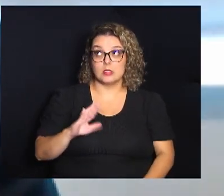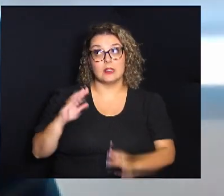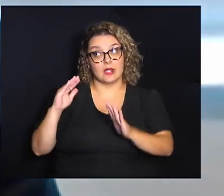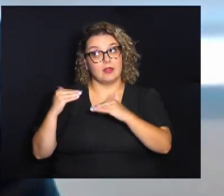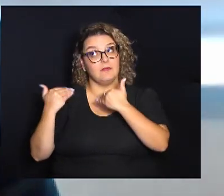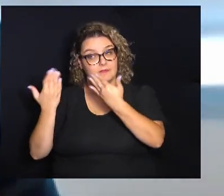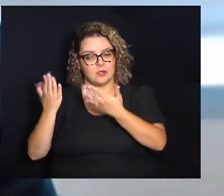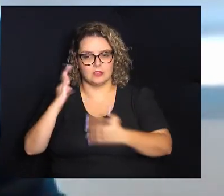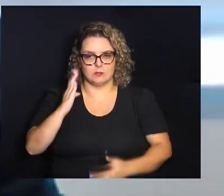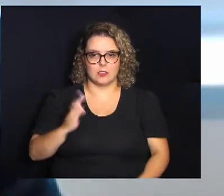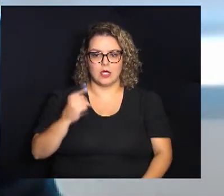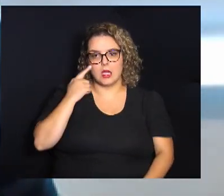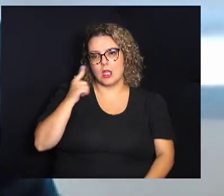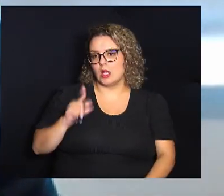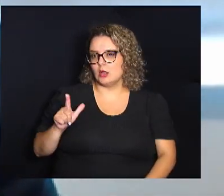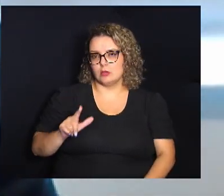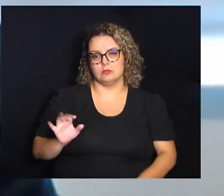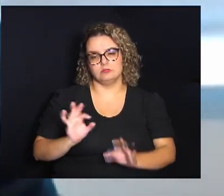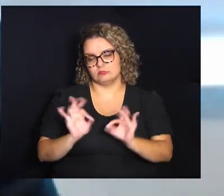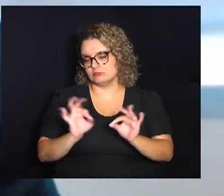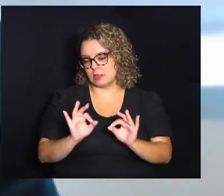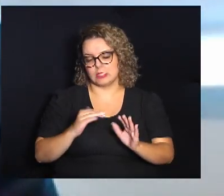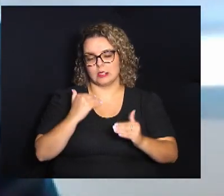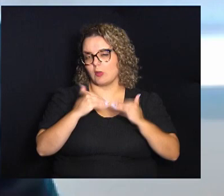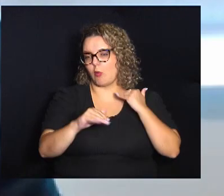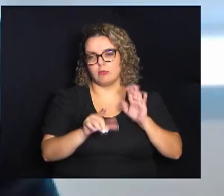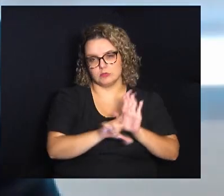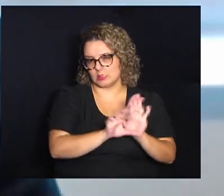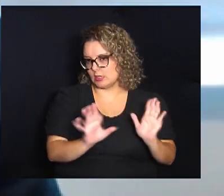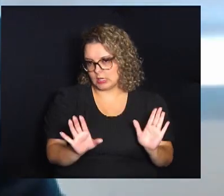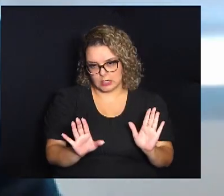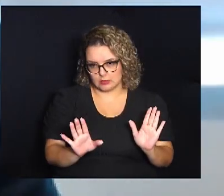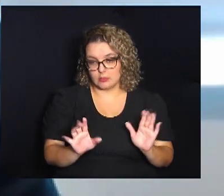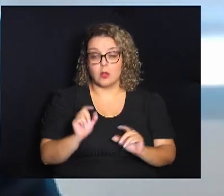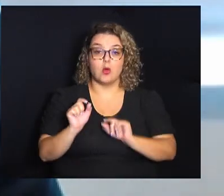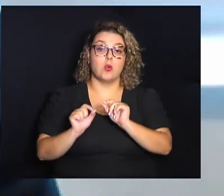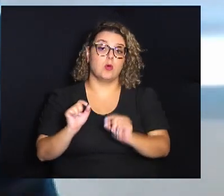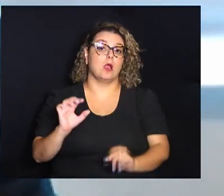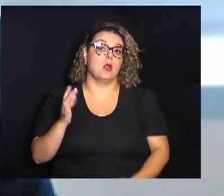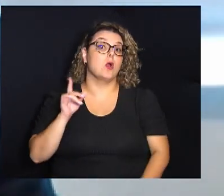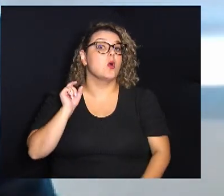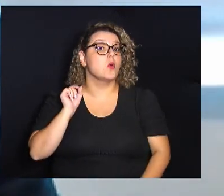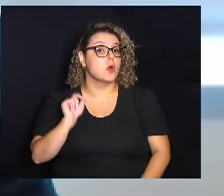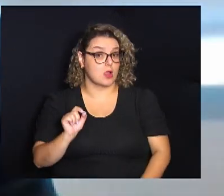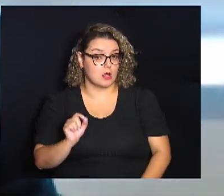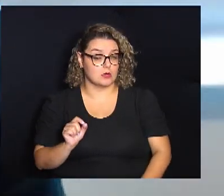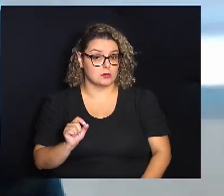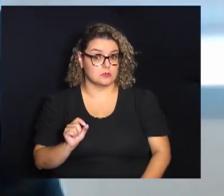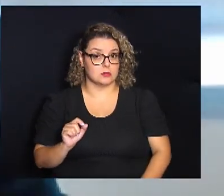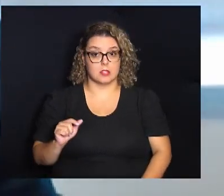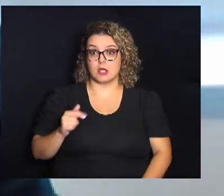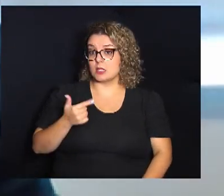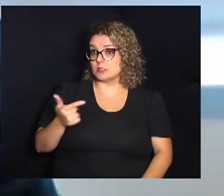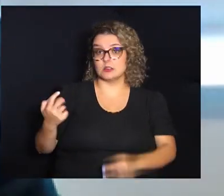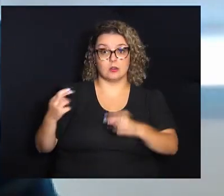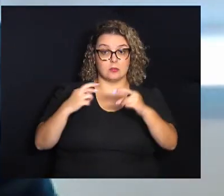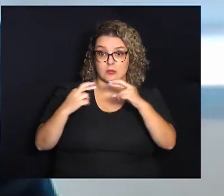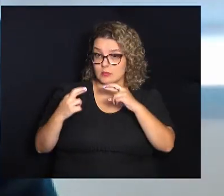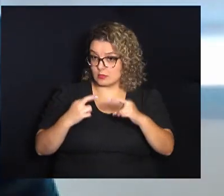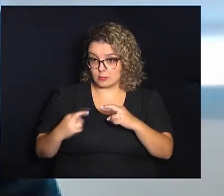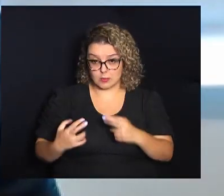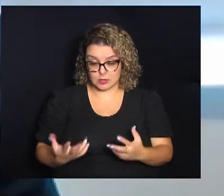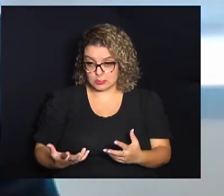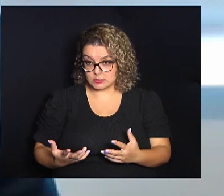é óbvio que ele não está praticando nenhuma ilegalidade, né? O que acontece é que não há nenhuma fiscalização por parte